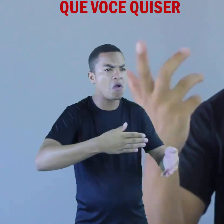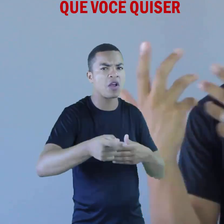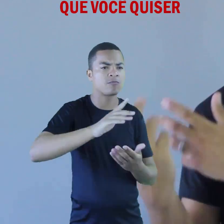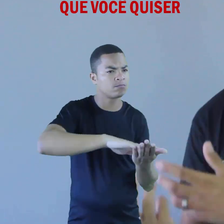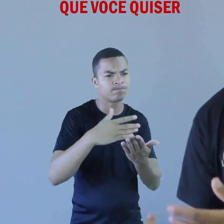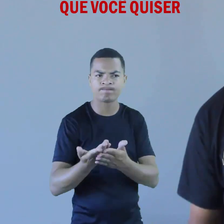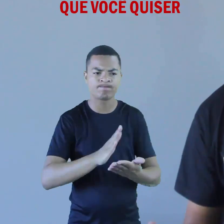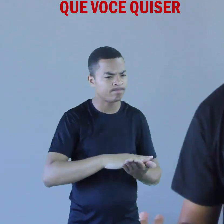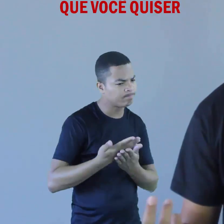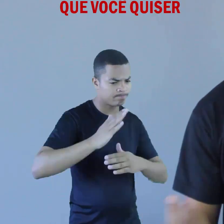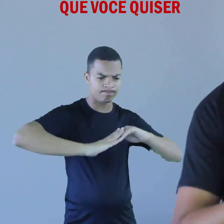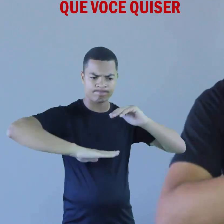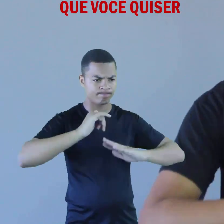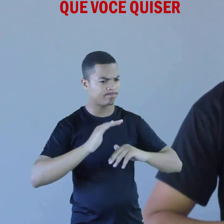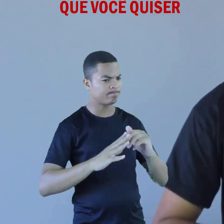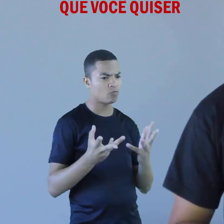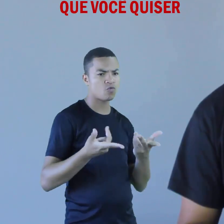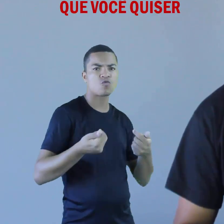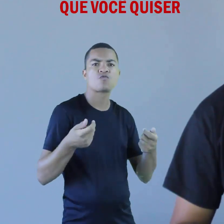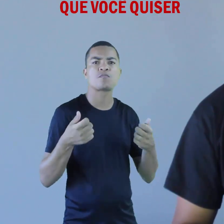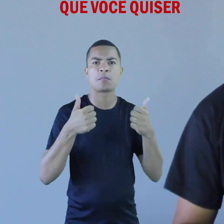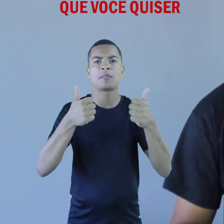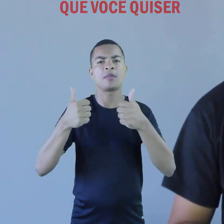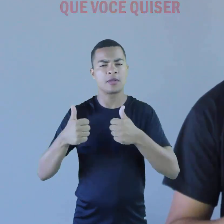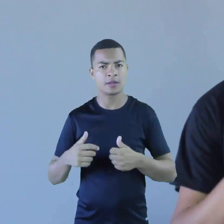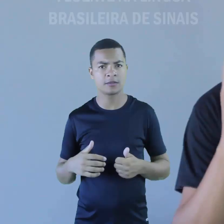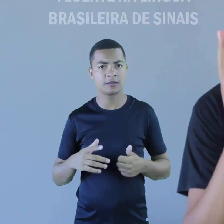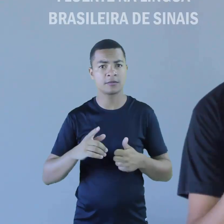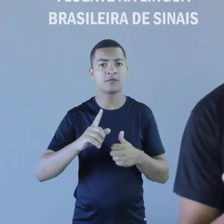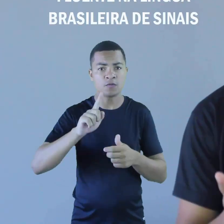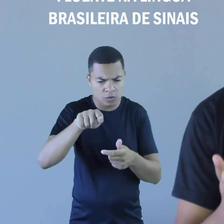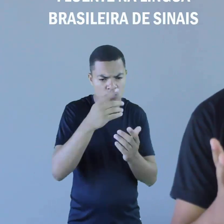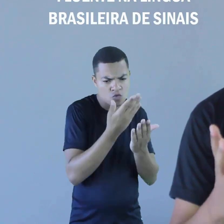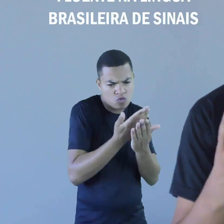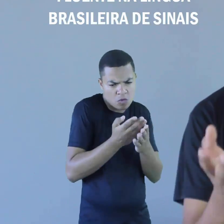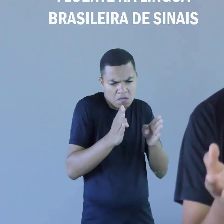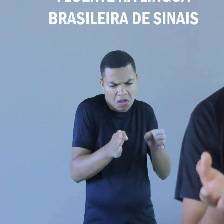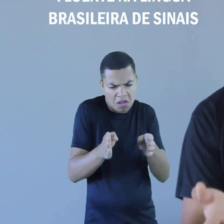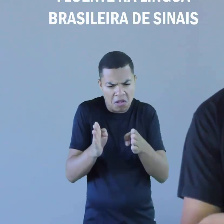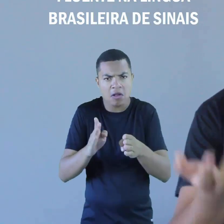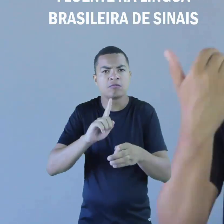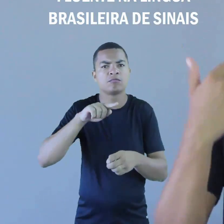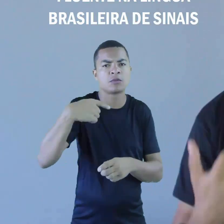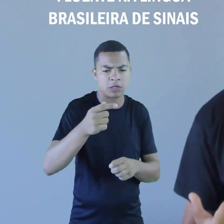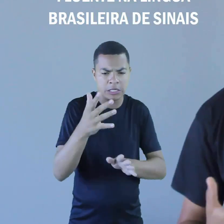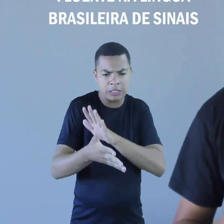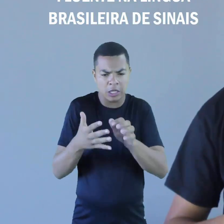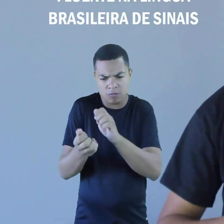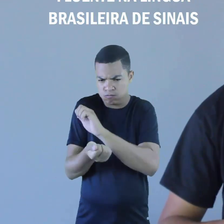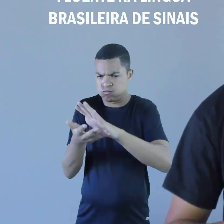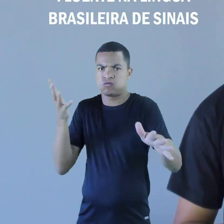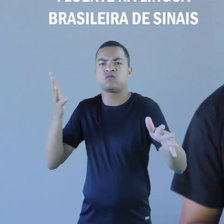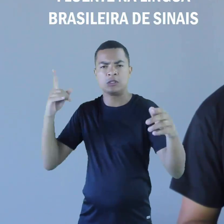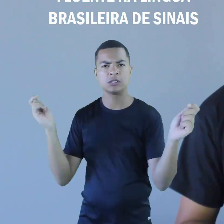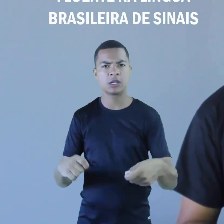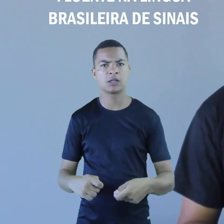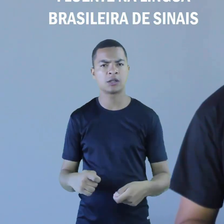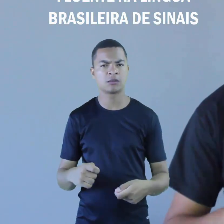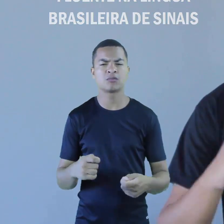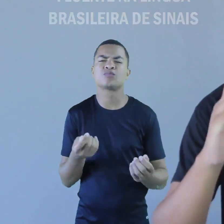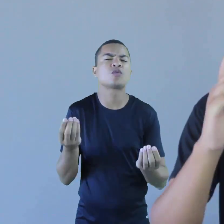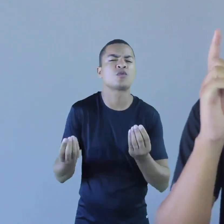consiga fazer interpretações de tudo que você quiser. E depois desse treinamento, você se torna fluente na língua brasileira de